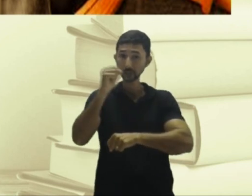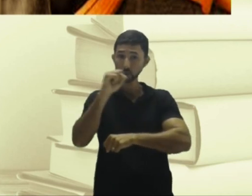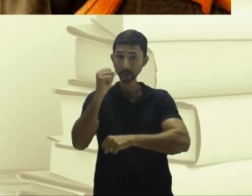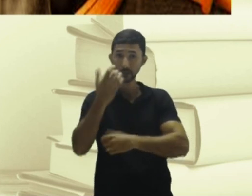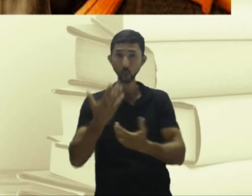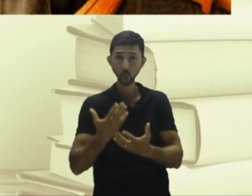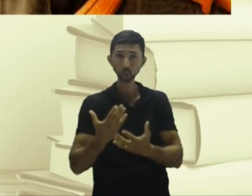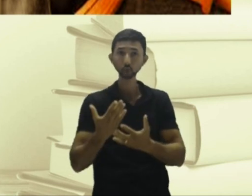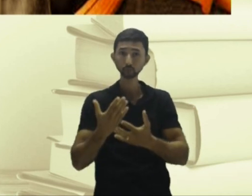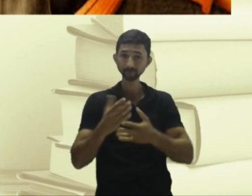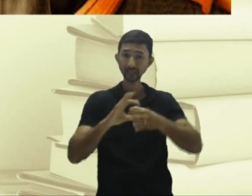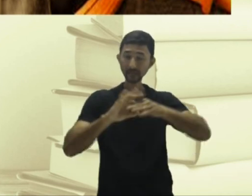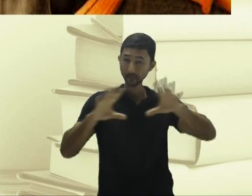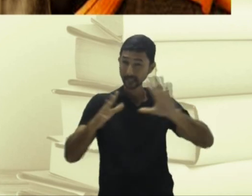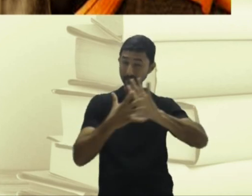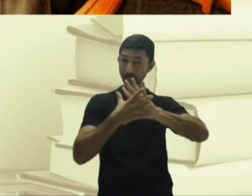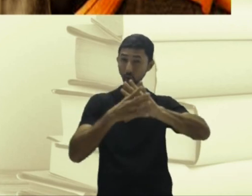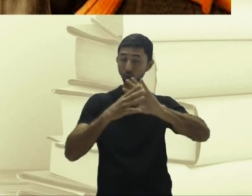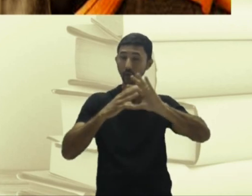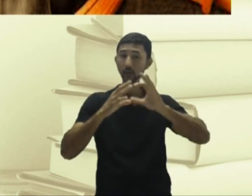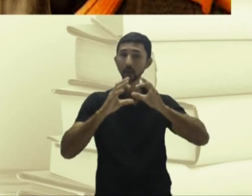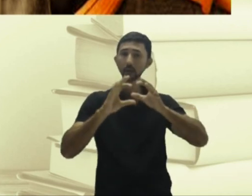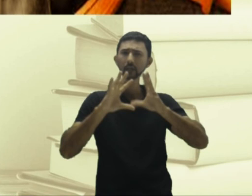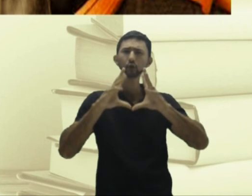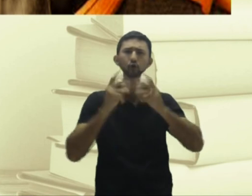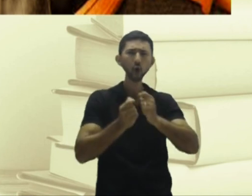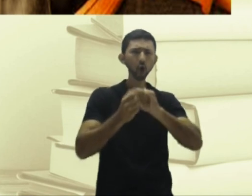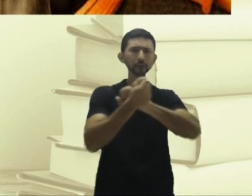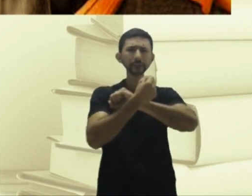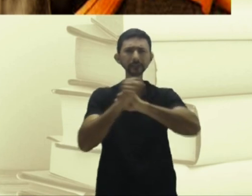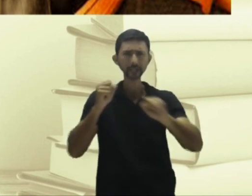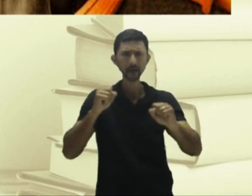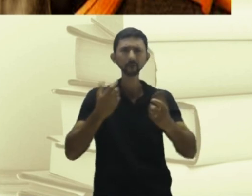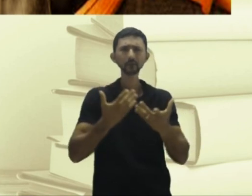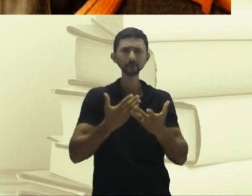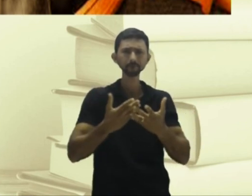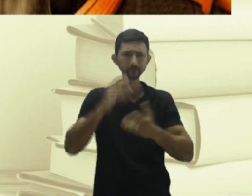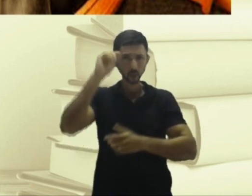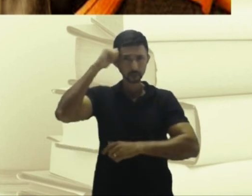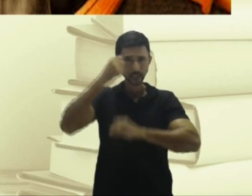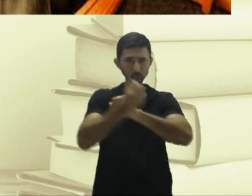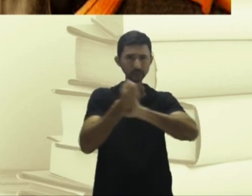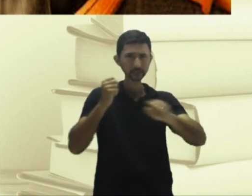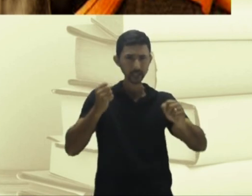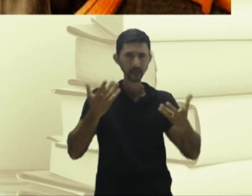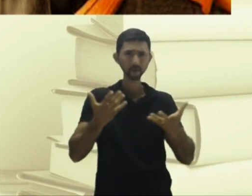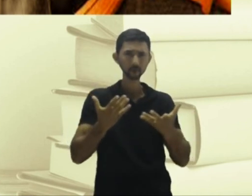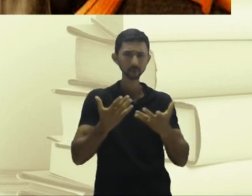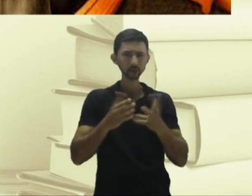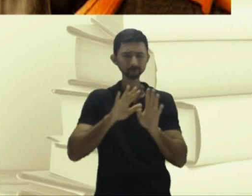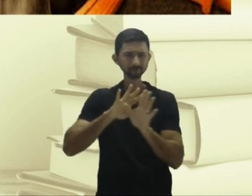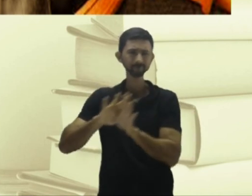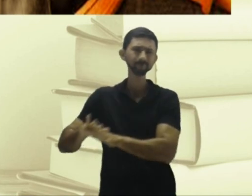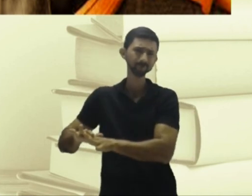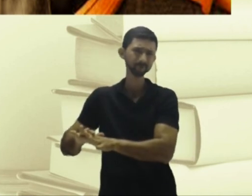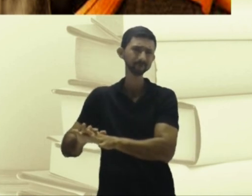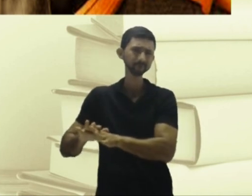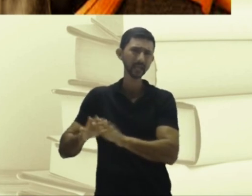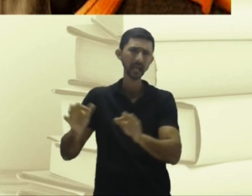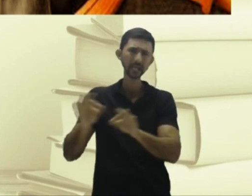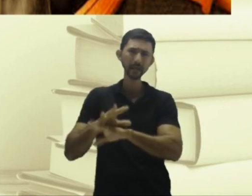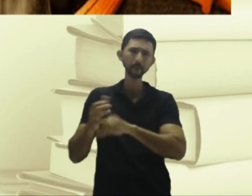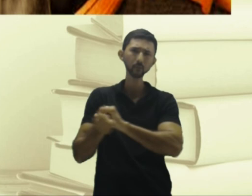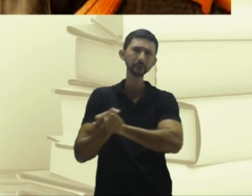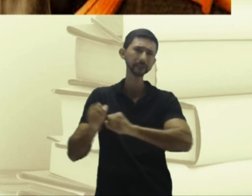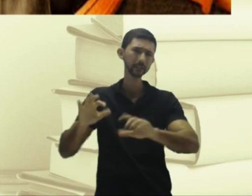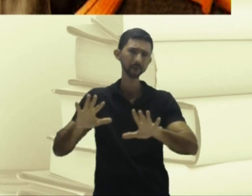definitiva a todos os escravos. Com o fim da escravidão no Brasil, os negros libertos foram, de fato, abandonados. Não havia um